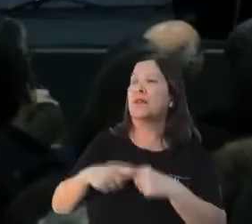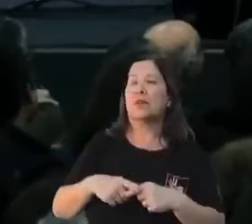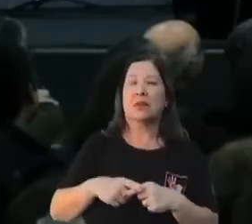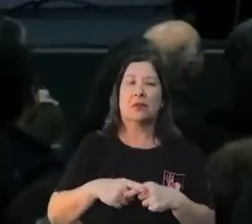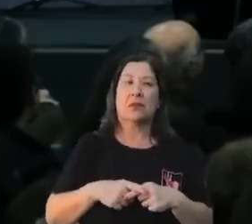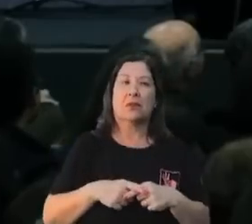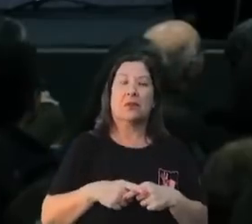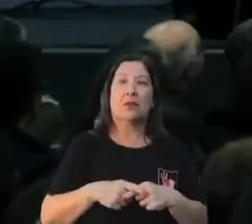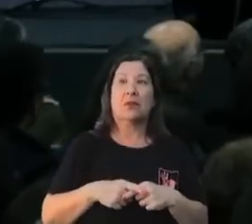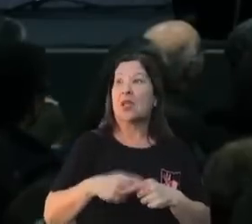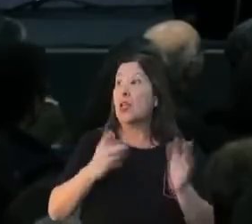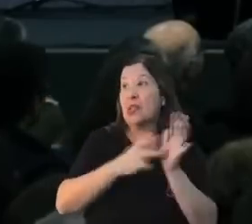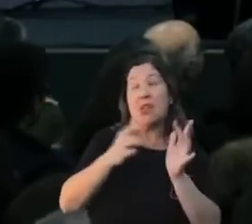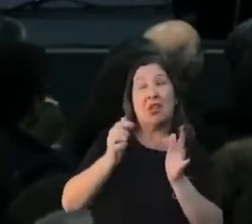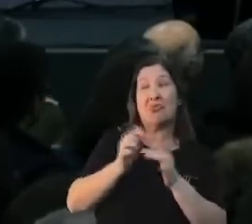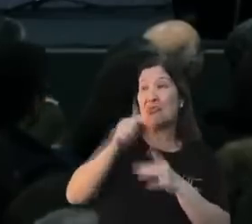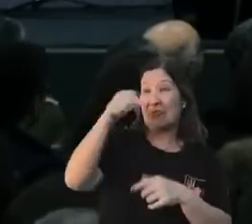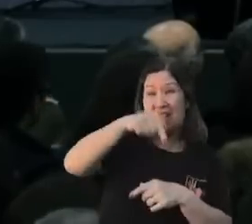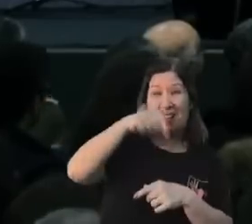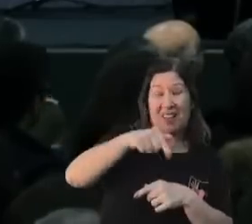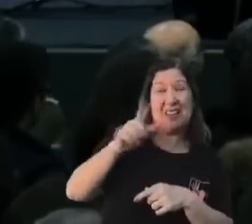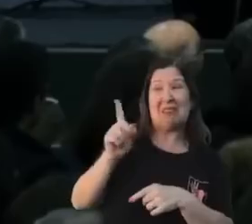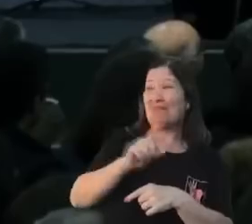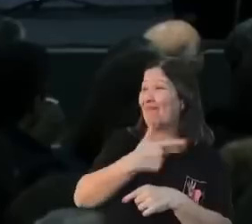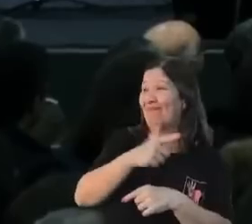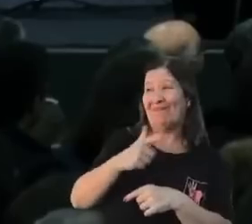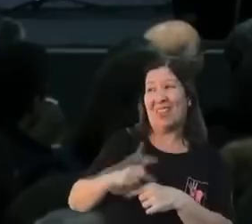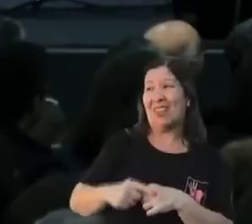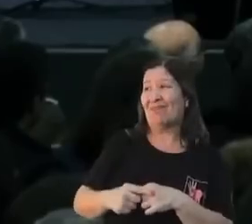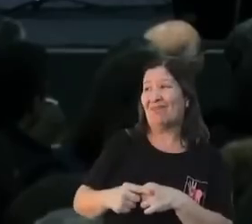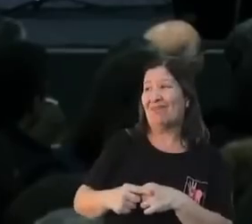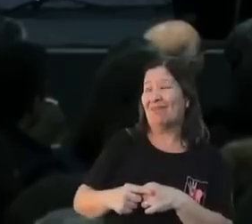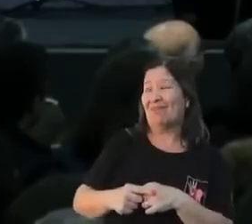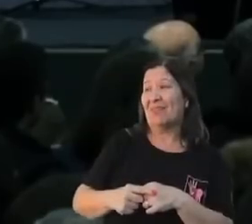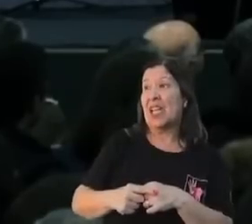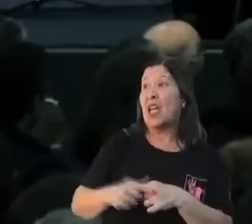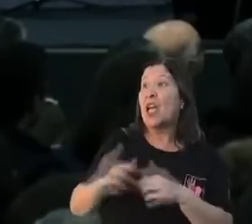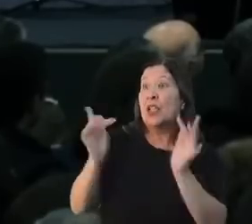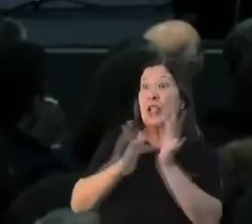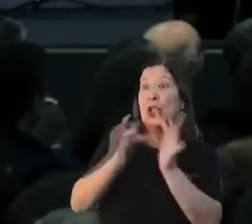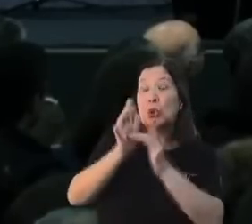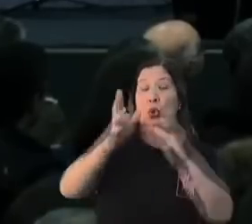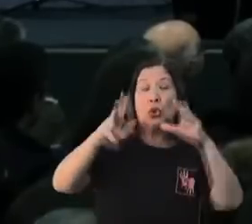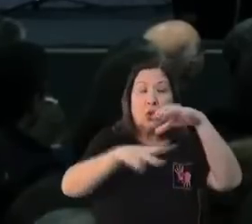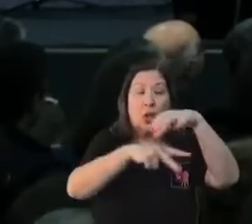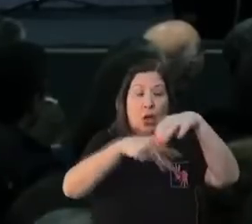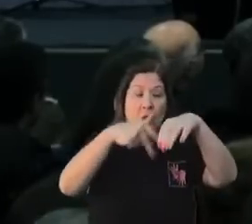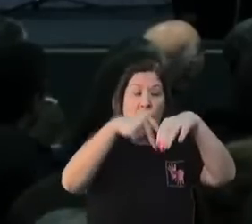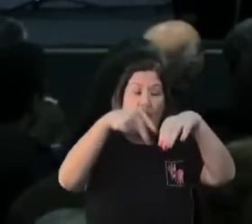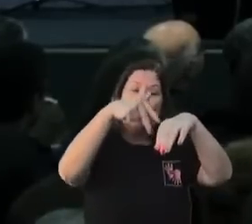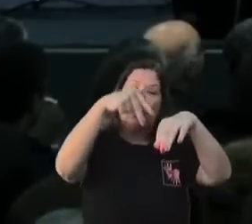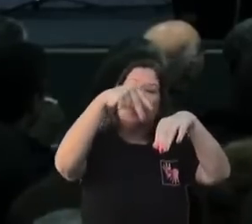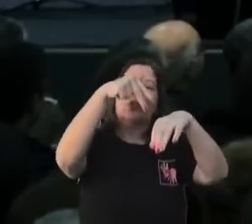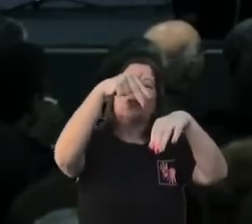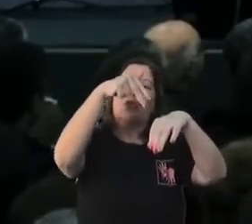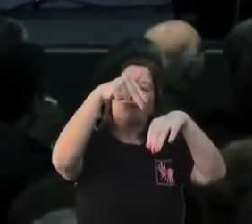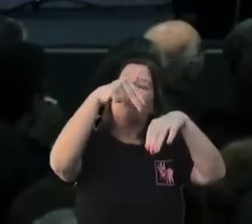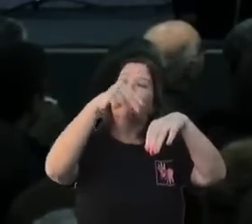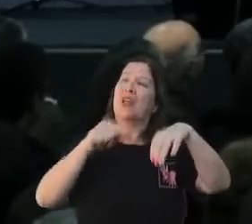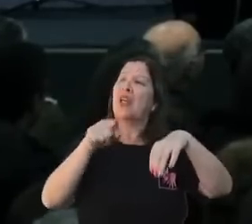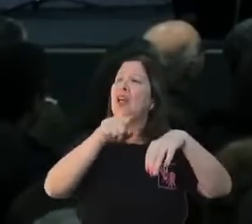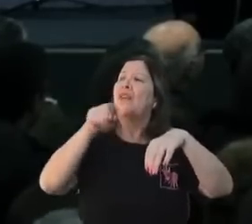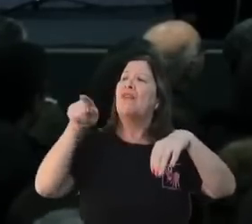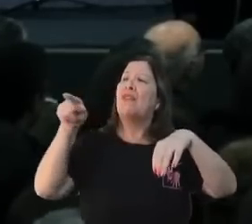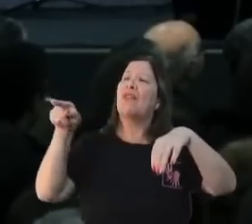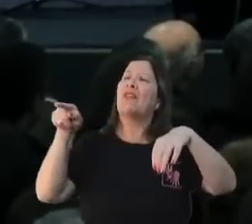ele ressuscitou. Sabe o que o anjo está falando para essas mulheres? Vocês fizeram muita coisa para